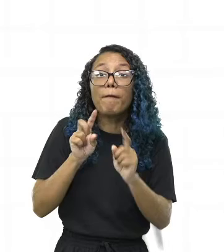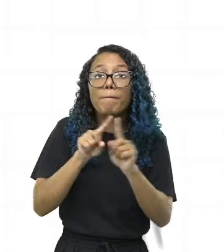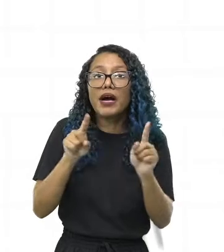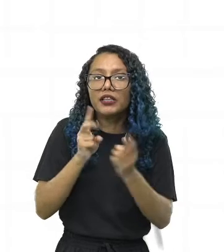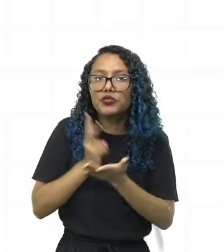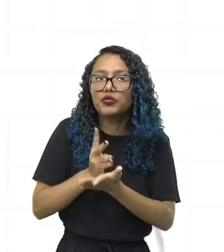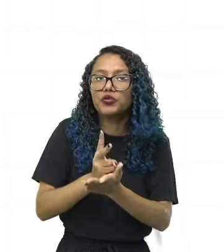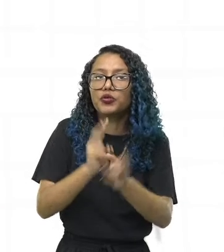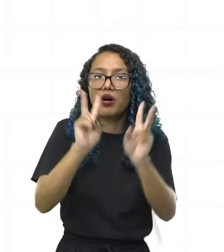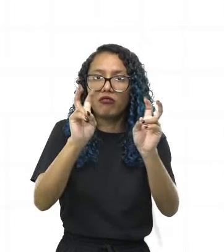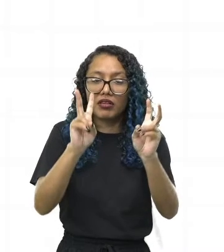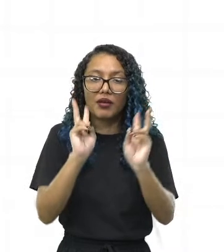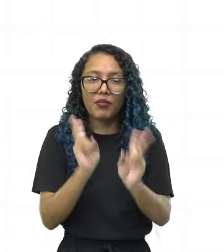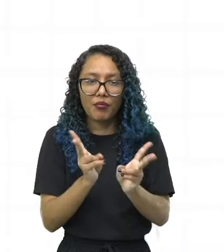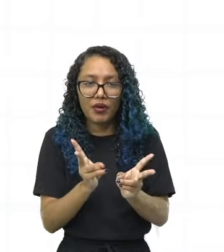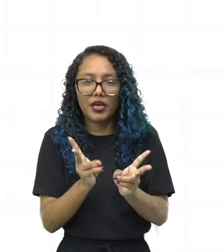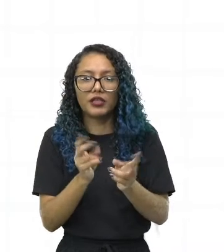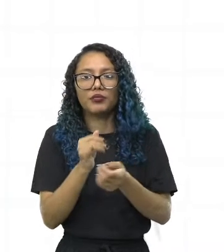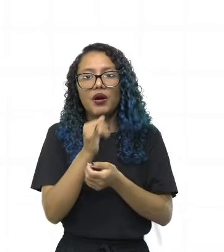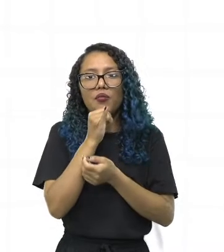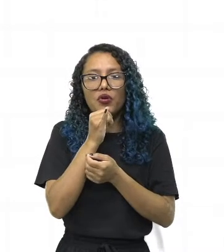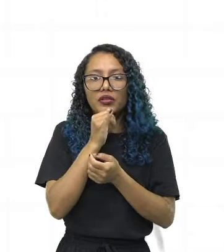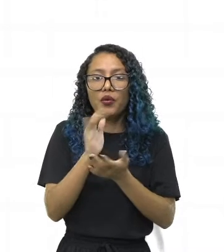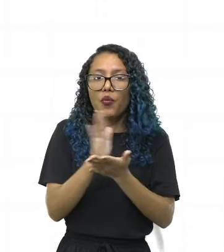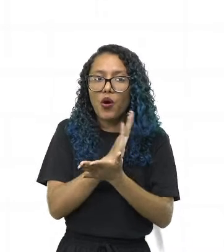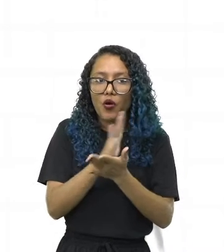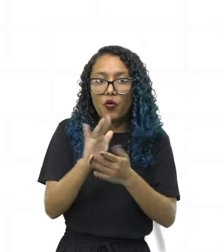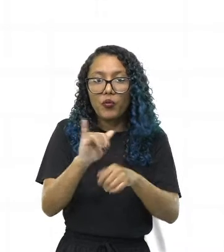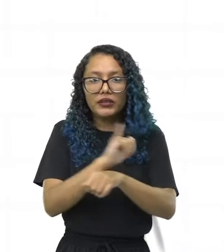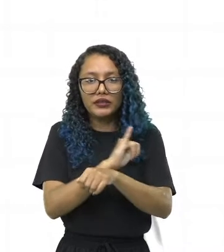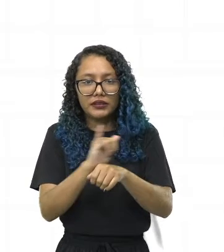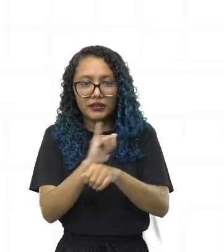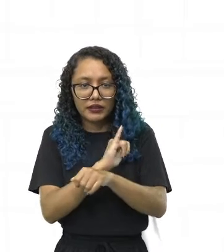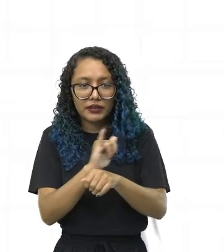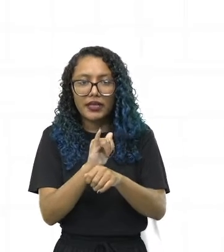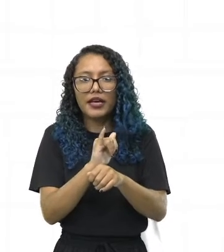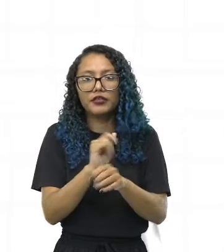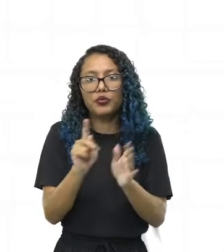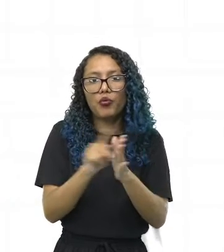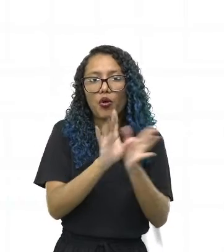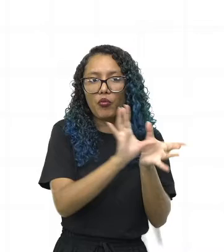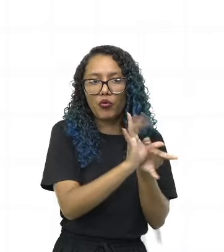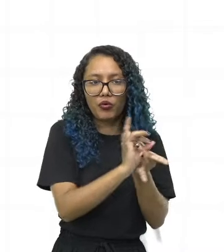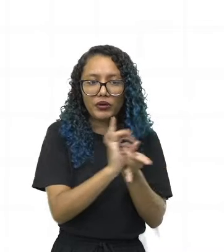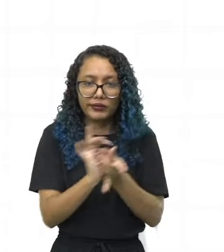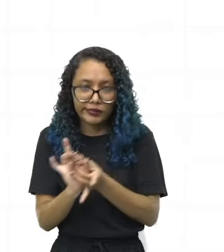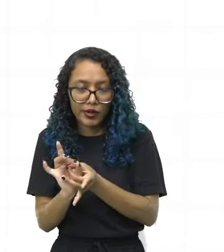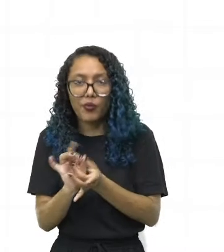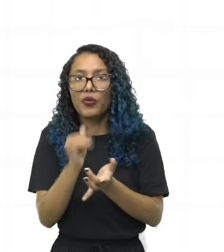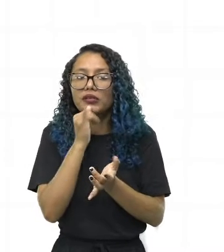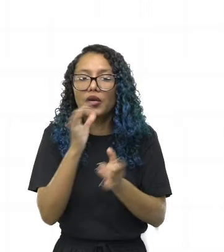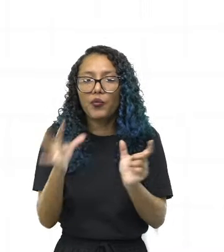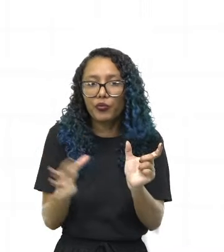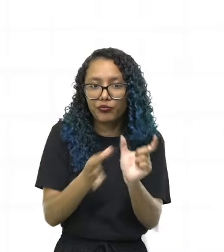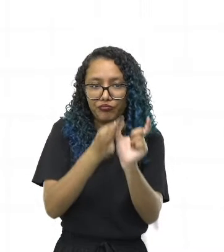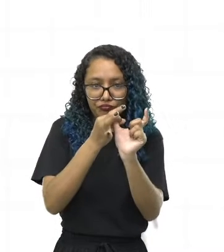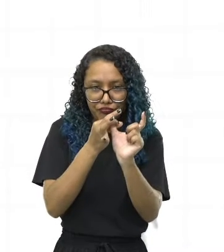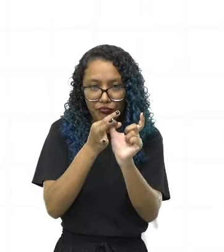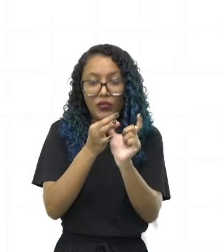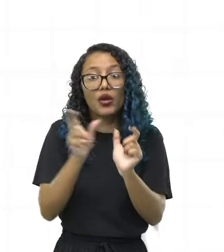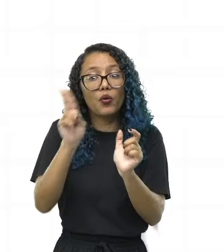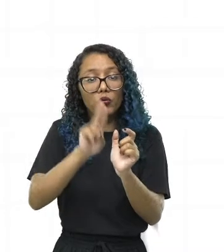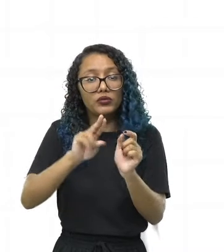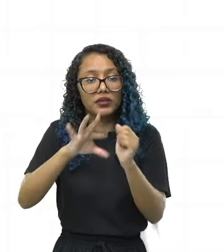articuladores sequenciais, que são mecanismos de coesão, né, como são as conjunções, utilizados para garantir